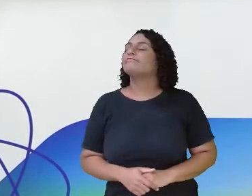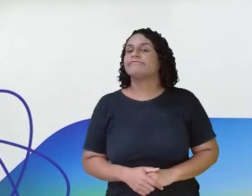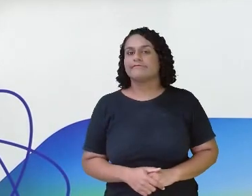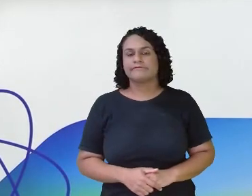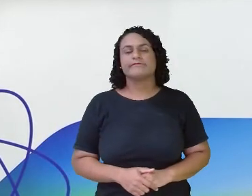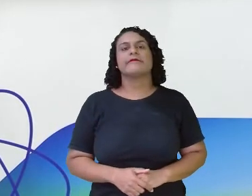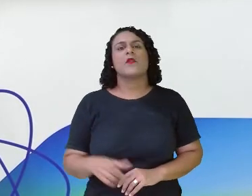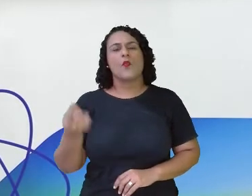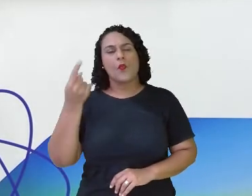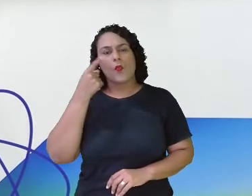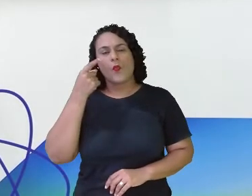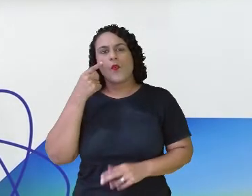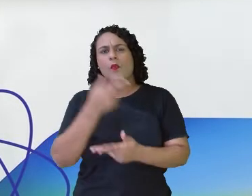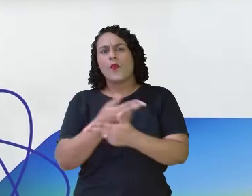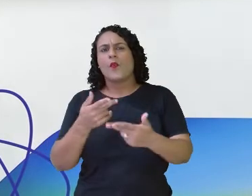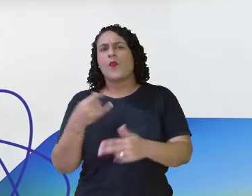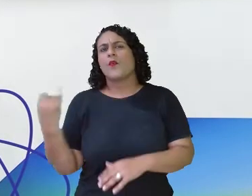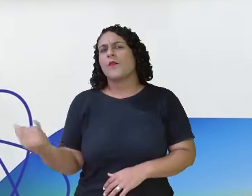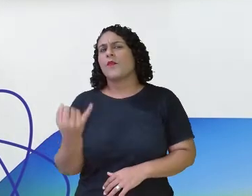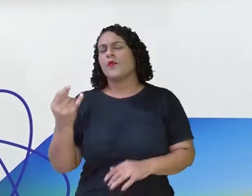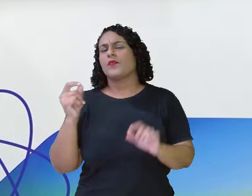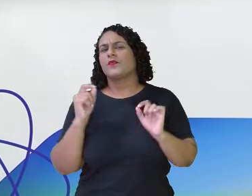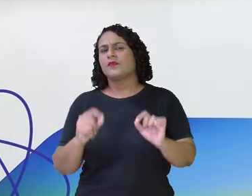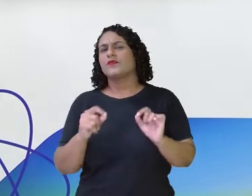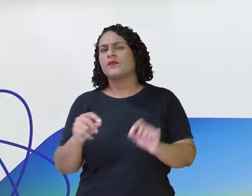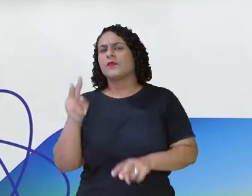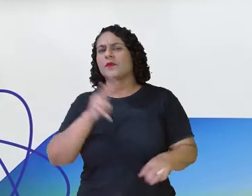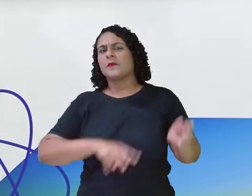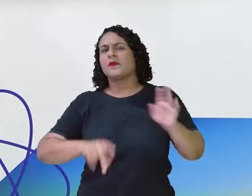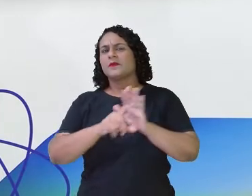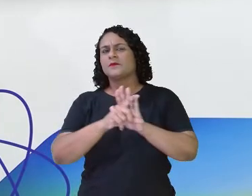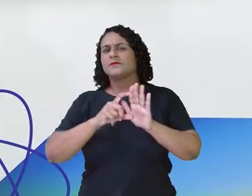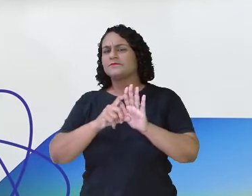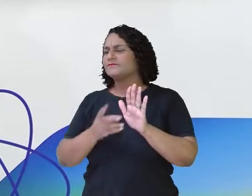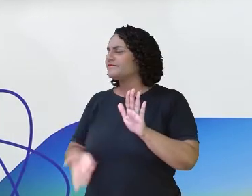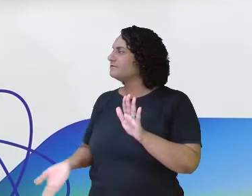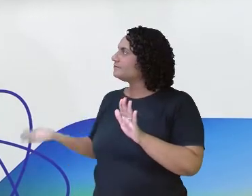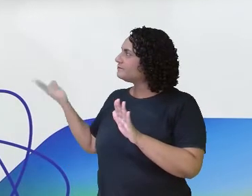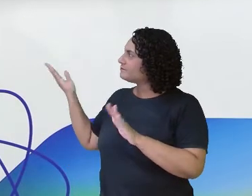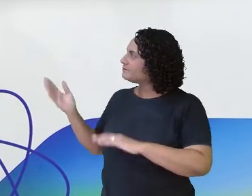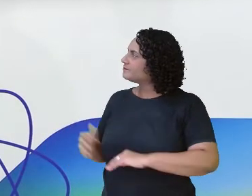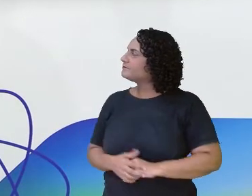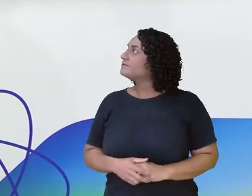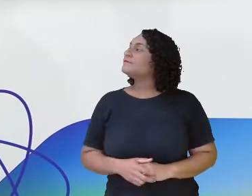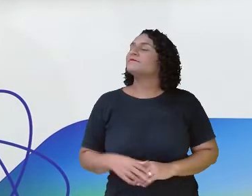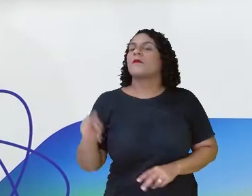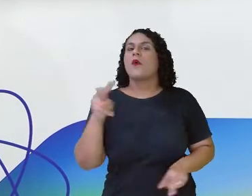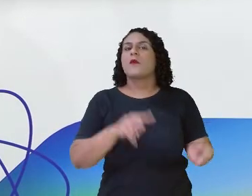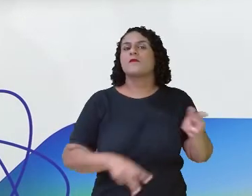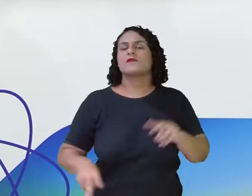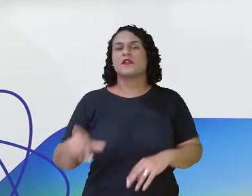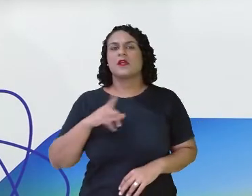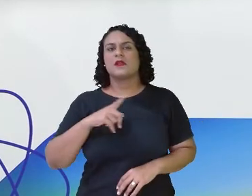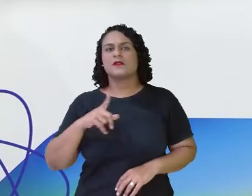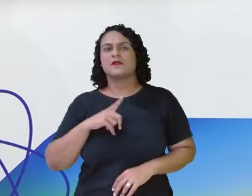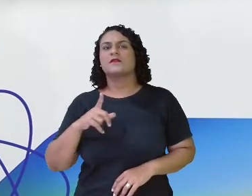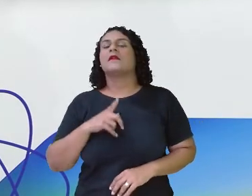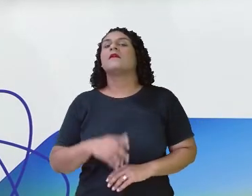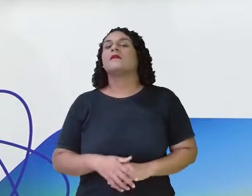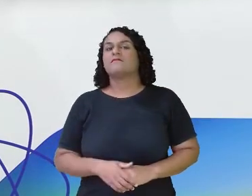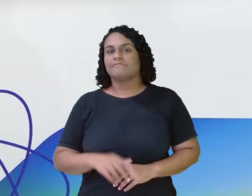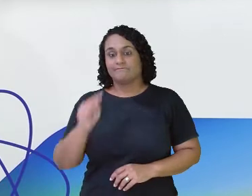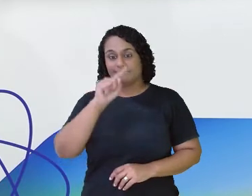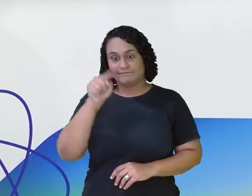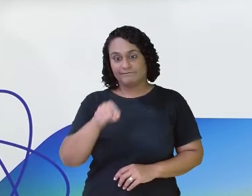coisas importantes. Observa aqui esse trechinho do texto. Observem que tem bastante sinais de